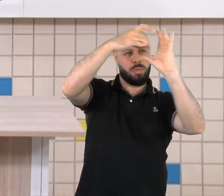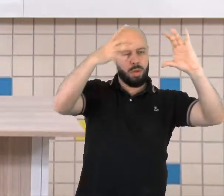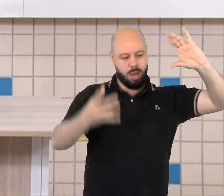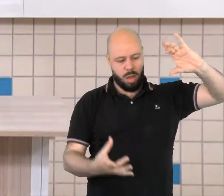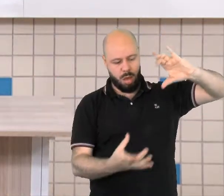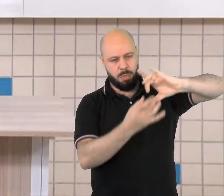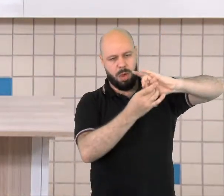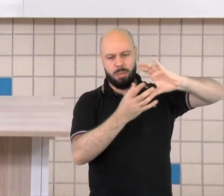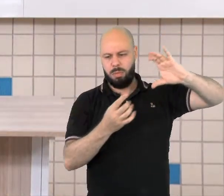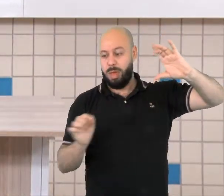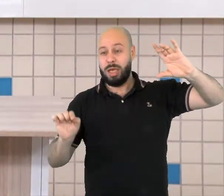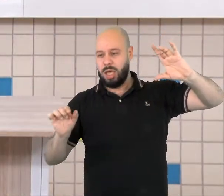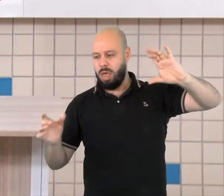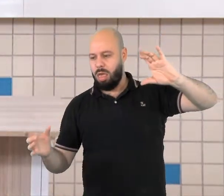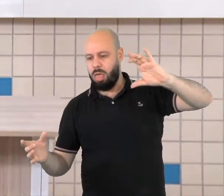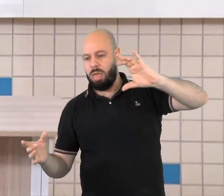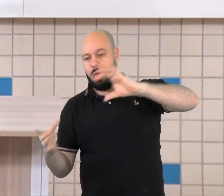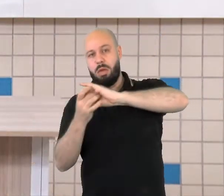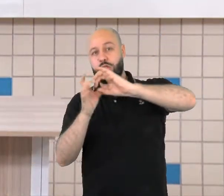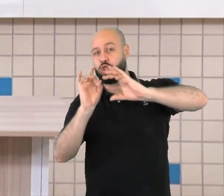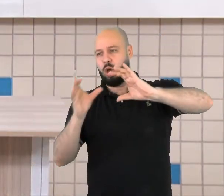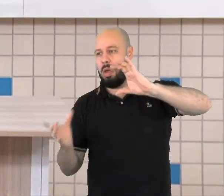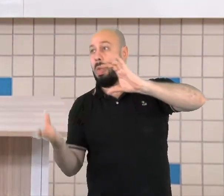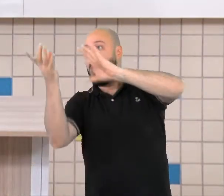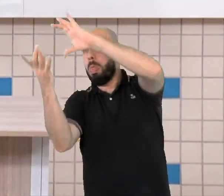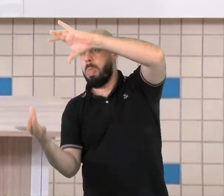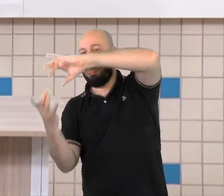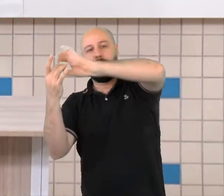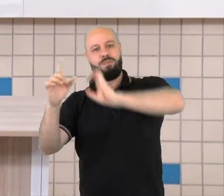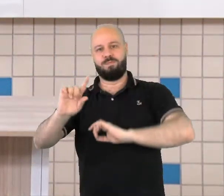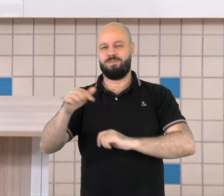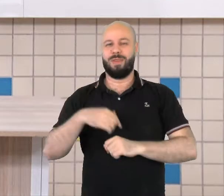está aí, mas todos têm acesso a ela?